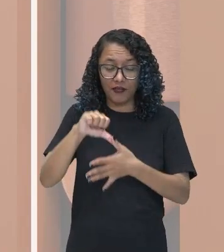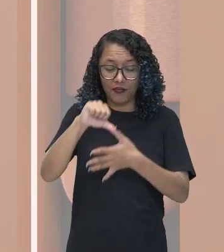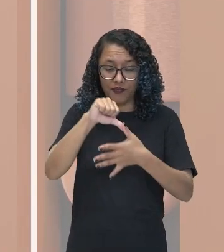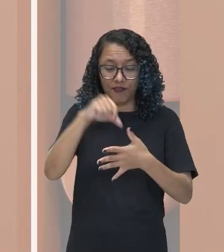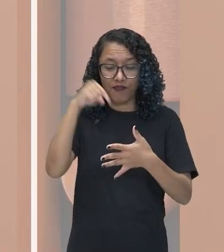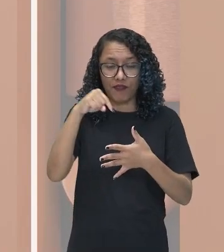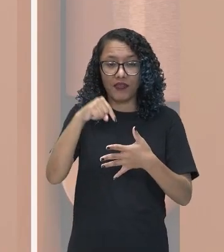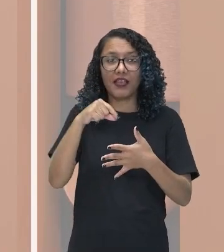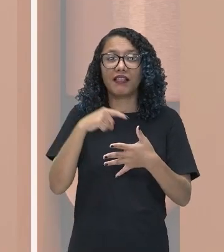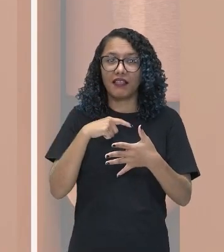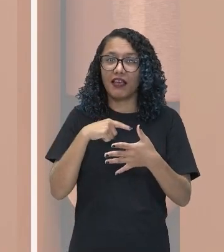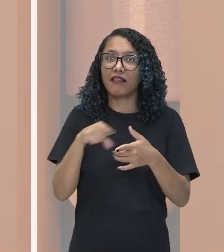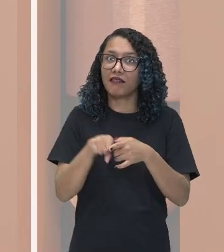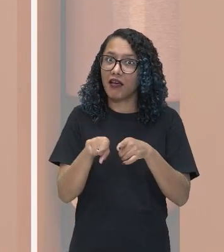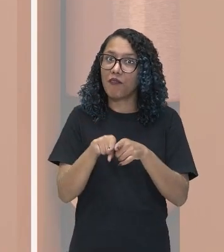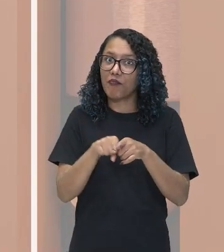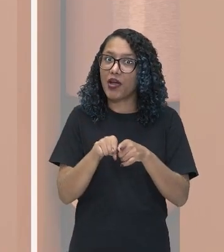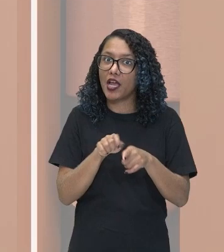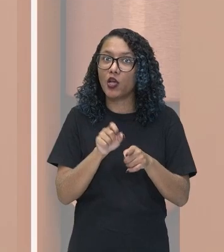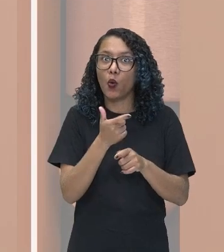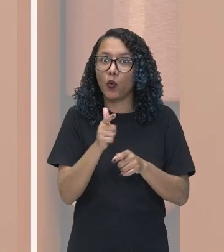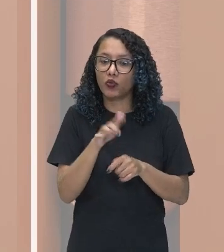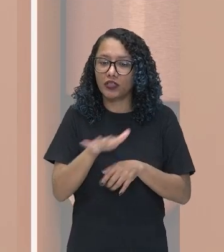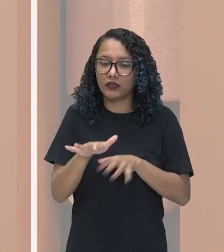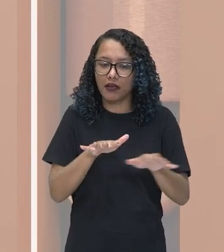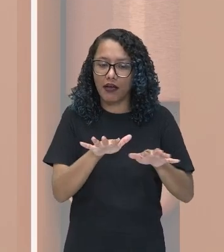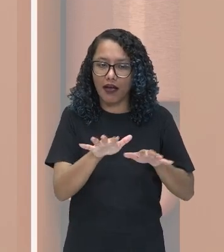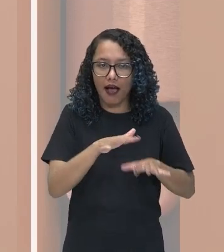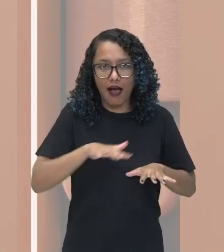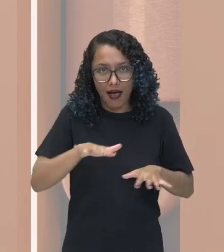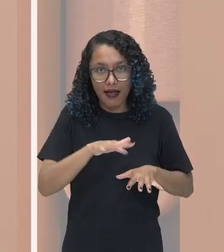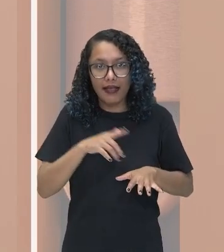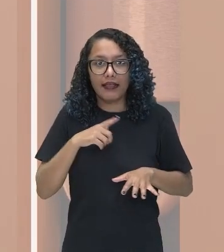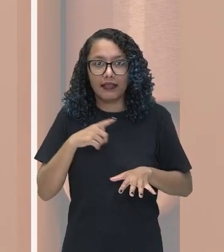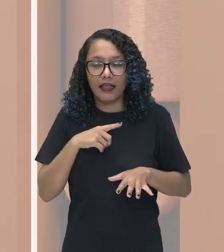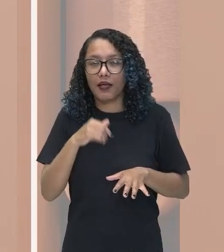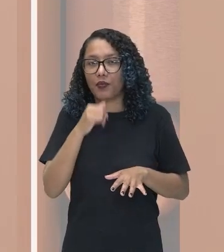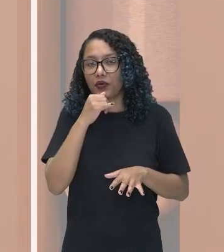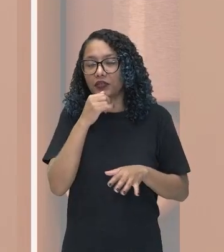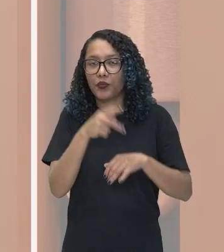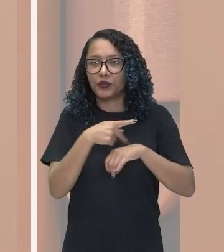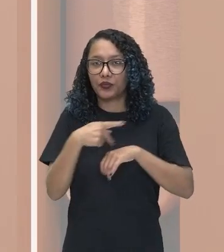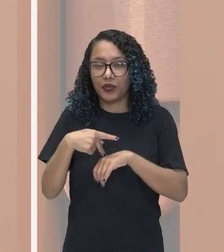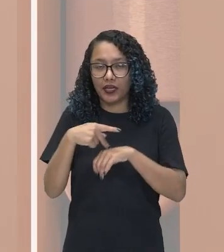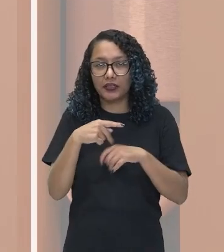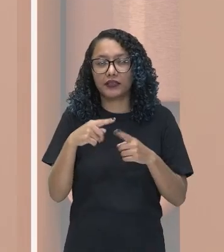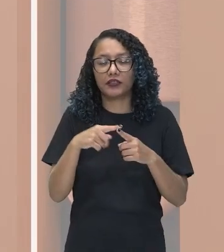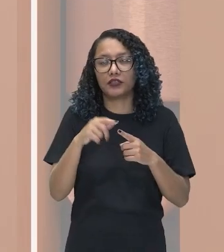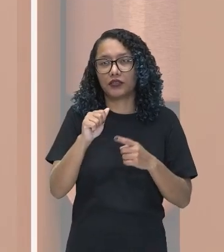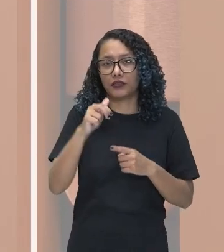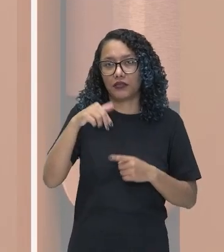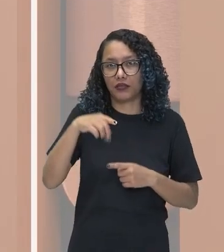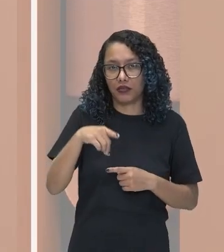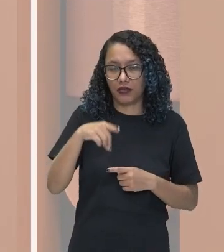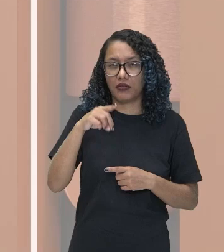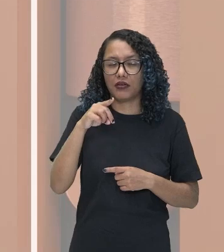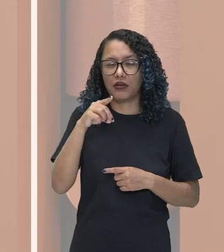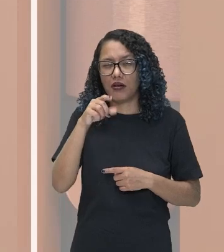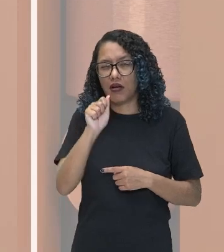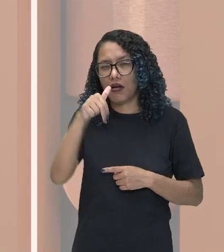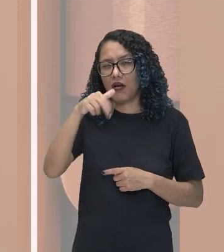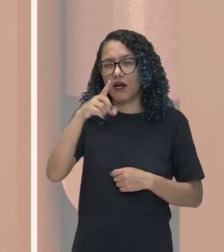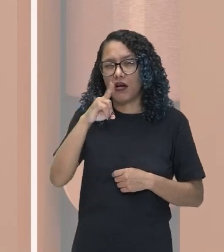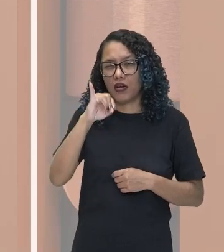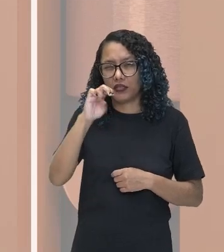as subdivisões, onde nós temos os países andinos, os países que corresponde